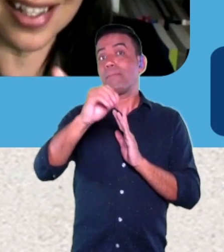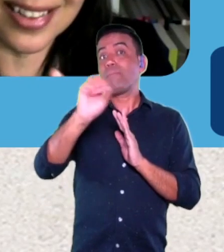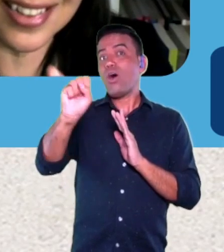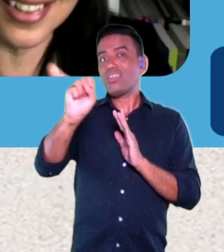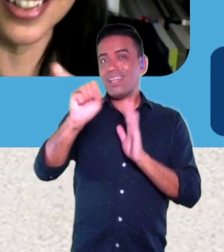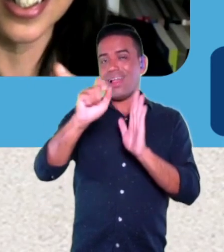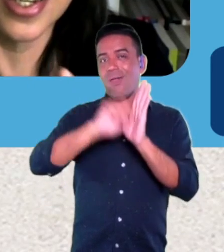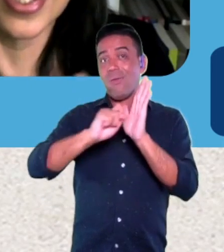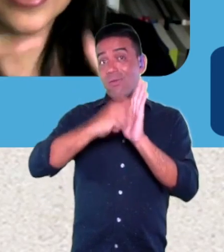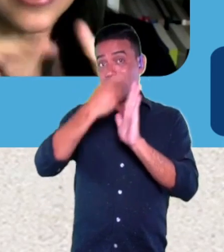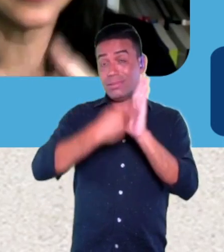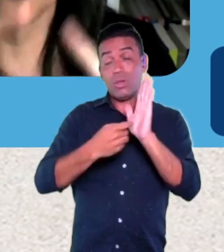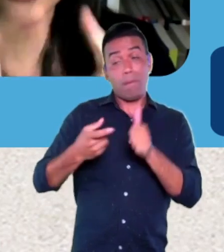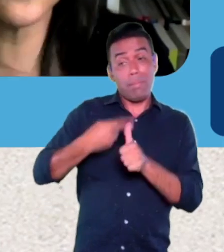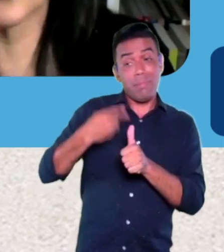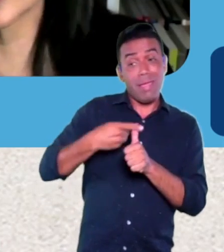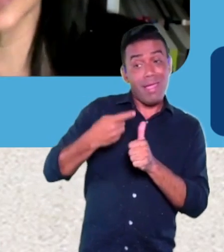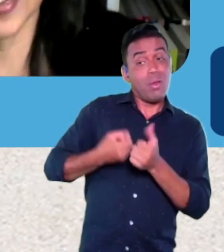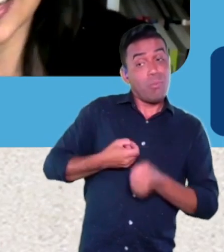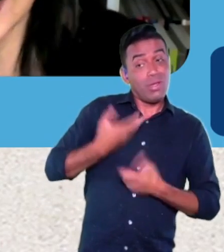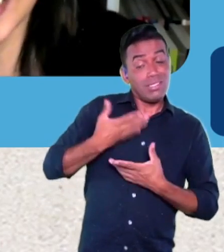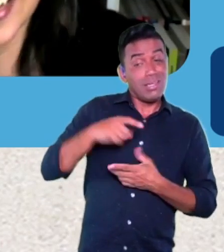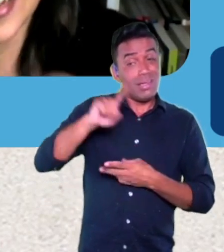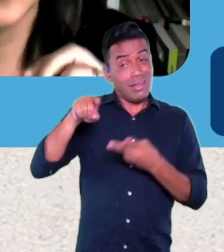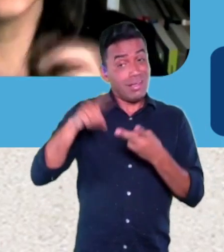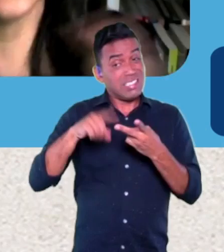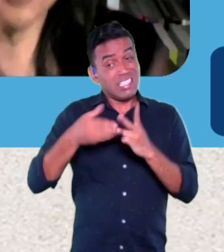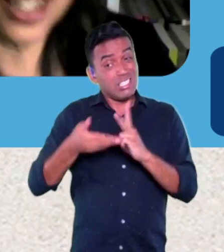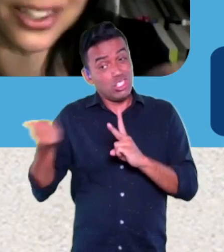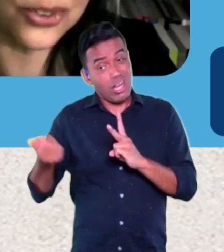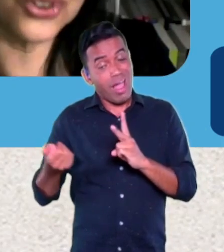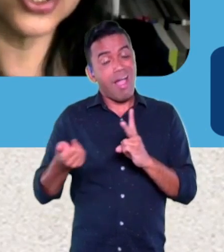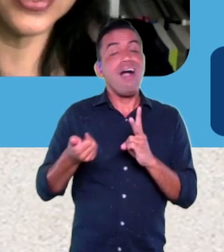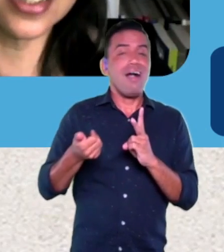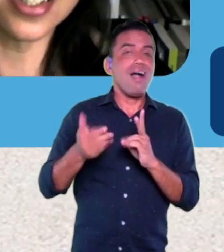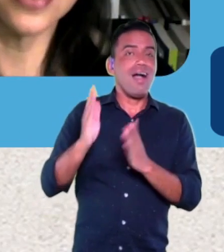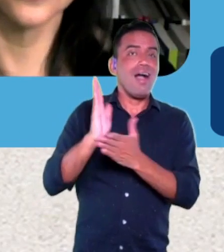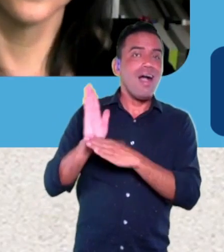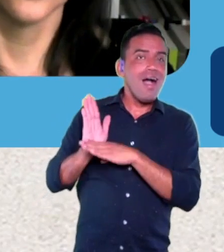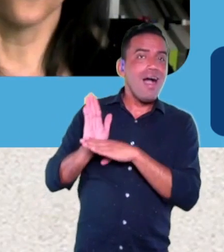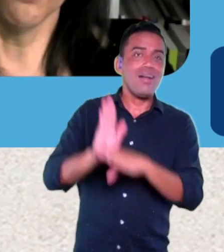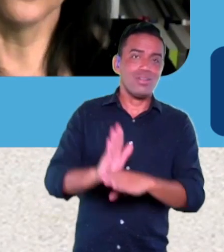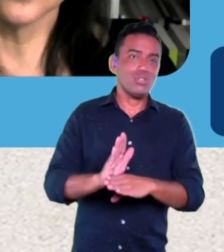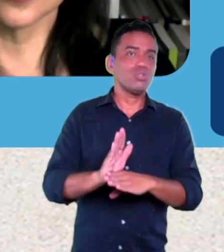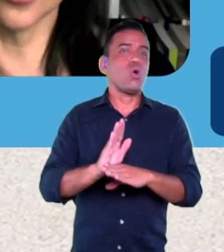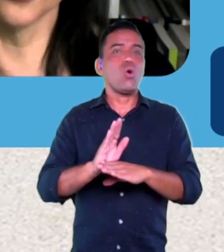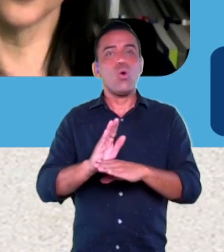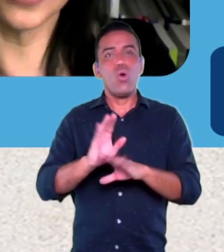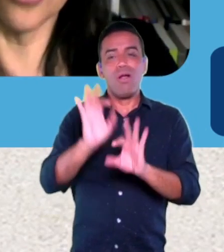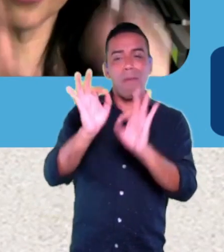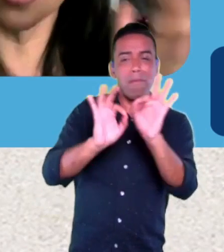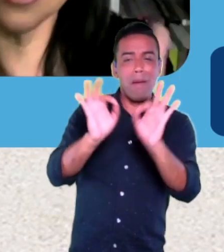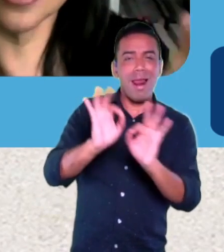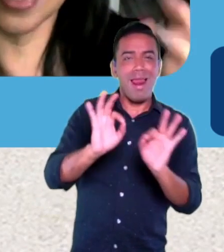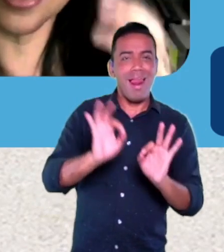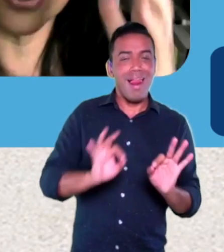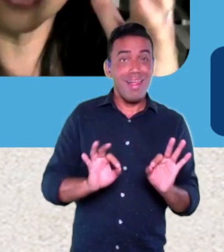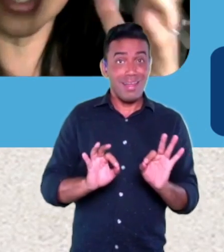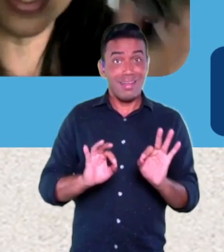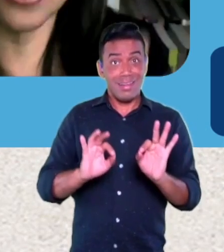que ser esse aqui eu acho que tinha que sair, ela também ajudou nessa composição. No final,